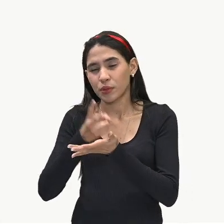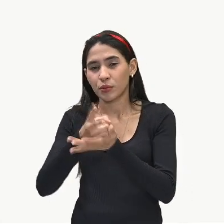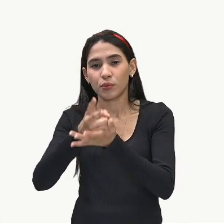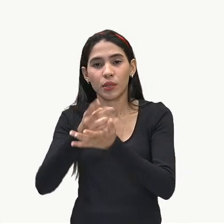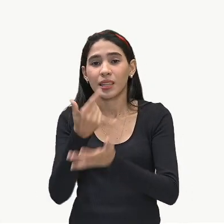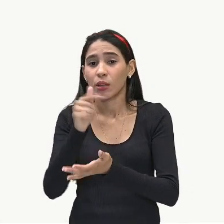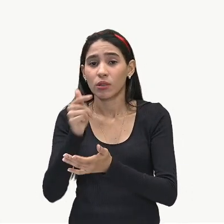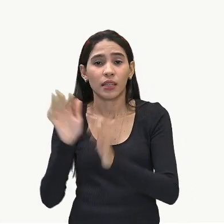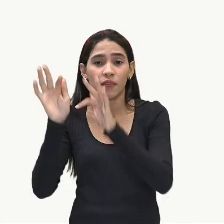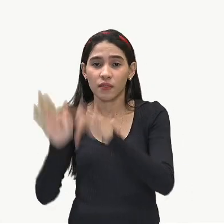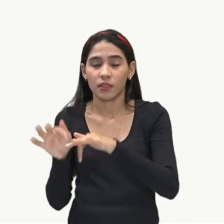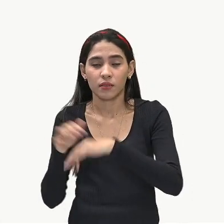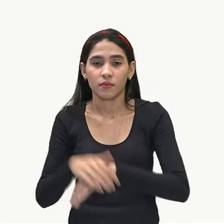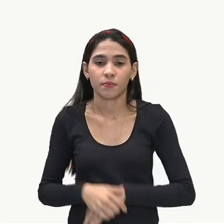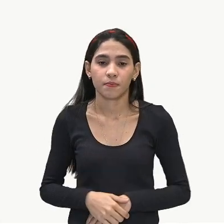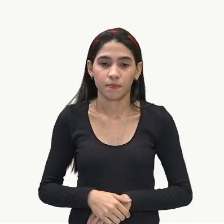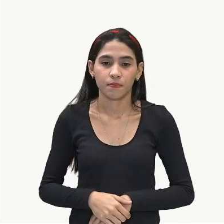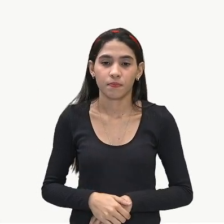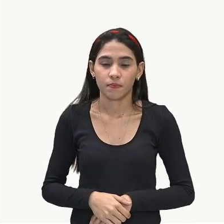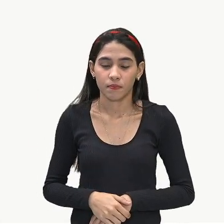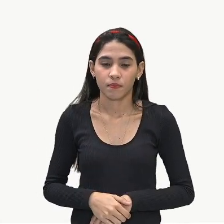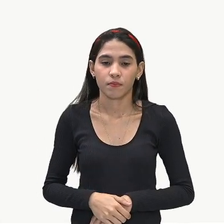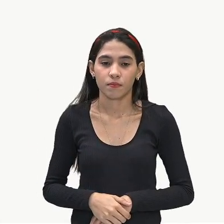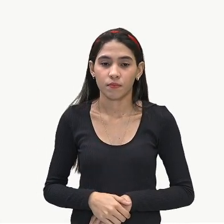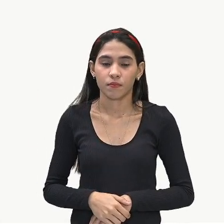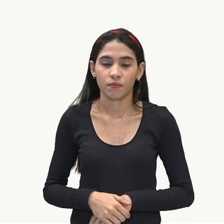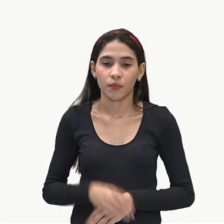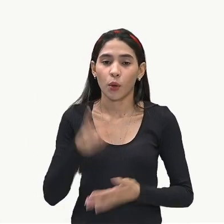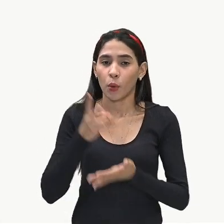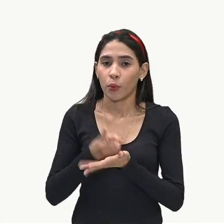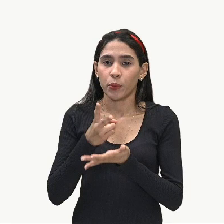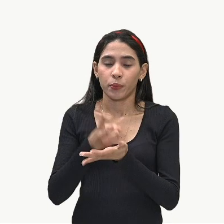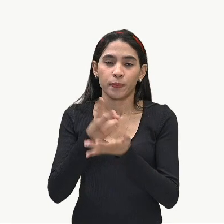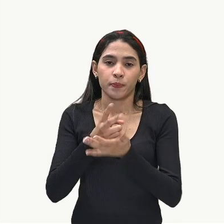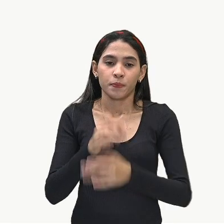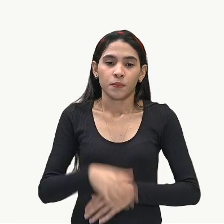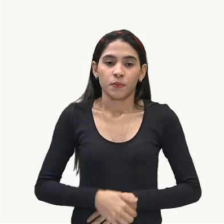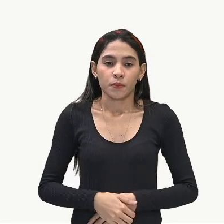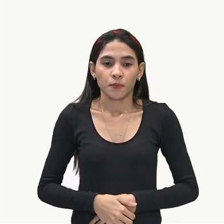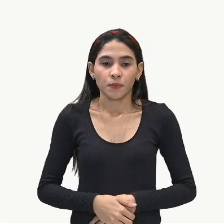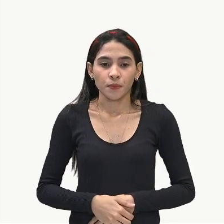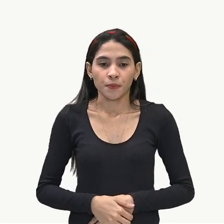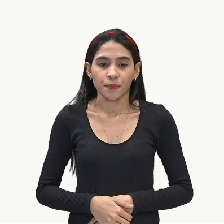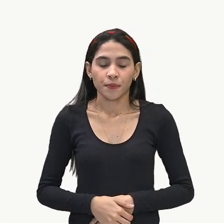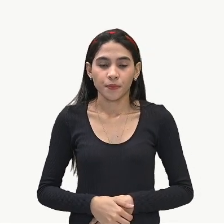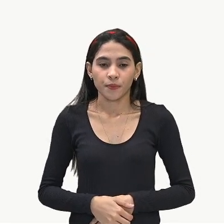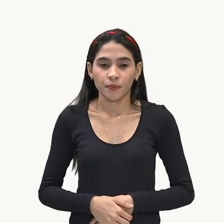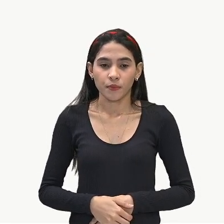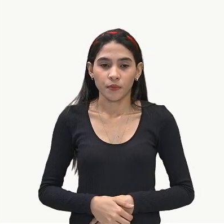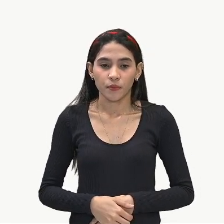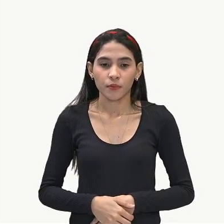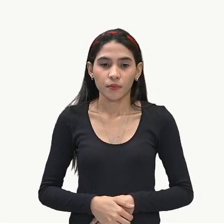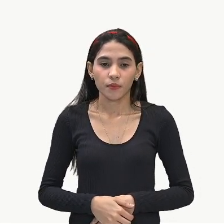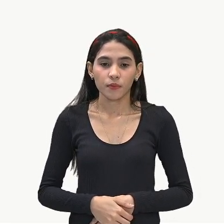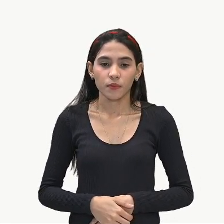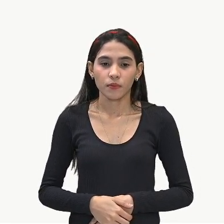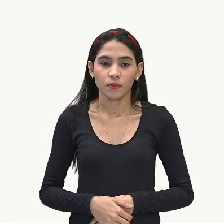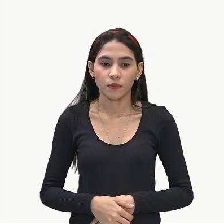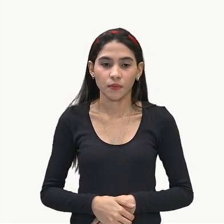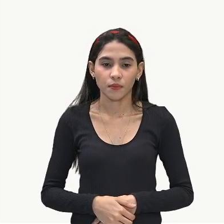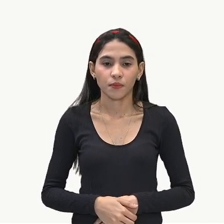indicando que essa sequência ela continua a sua contagem. Tudo bem? Olha essa